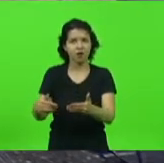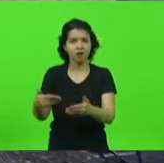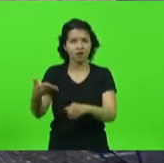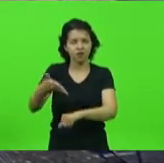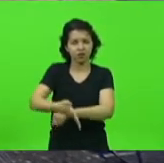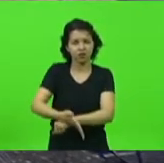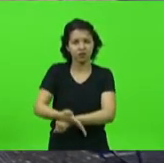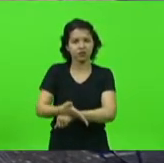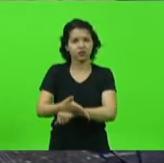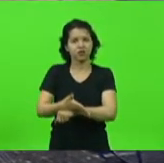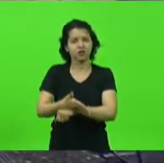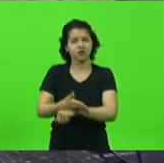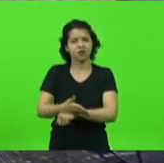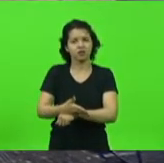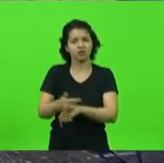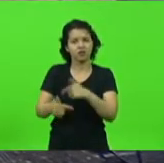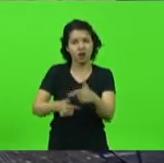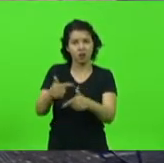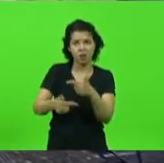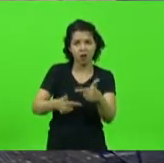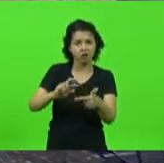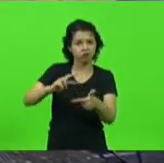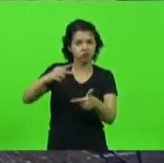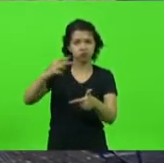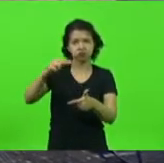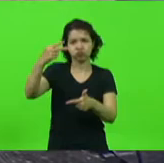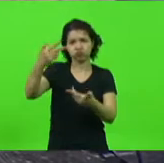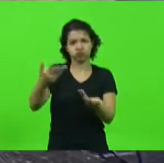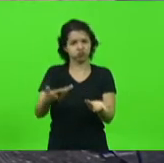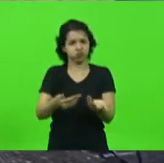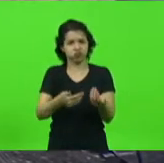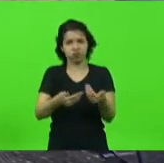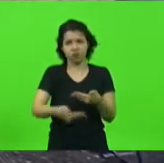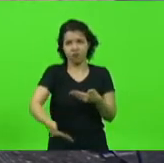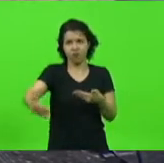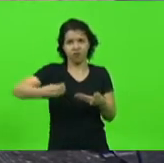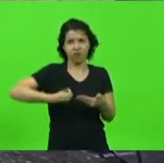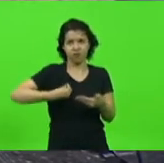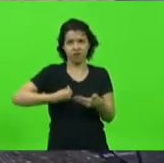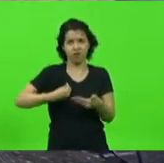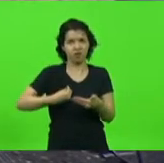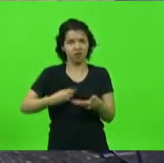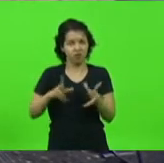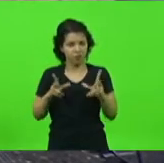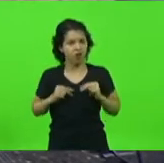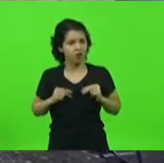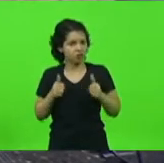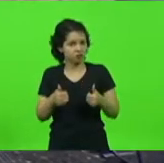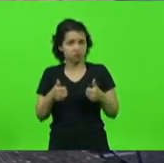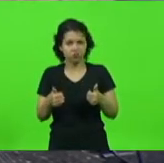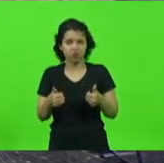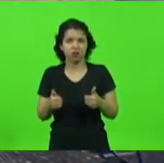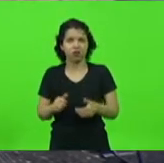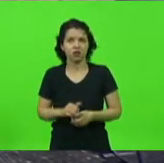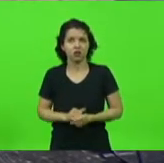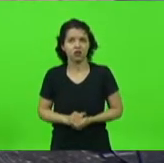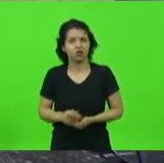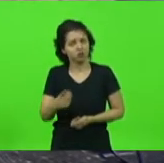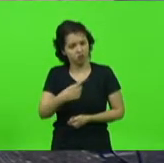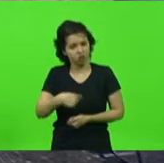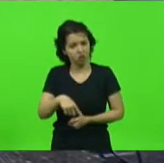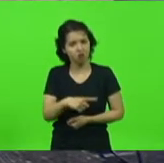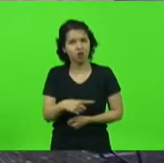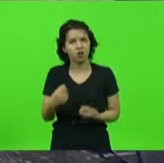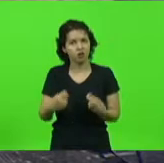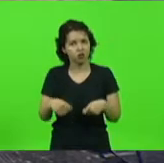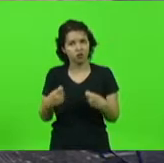de uma carreira e vai estar feito para o resto da vida com os seus méritos. Então, vamos ser coerentes.